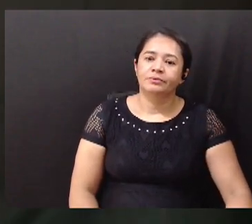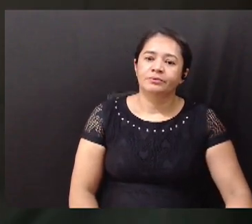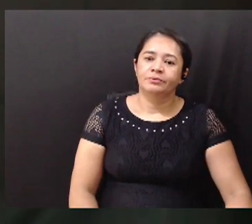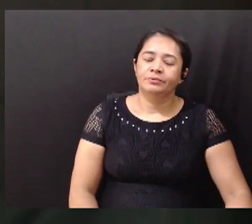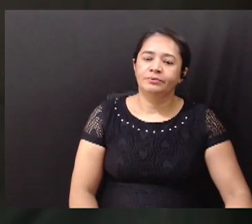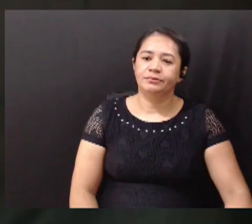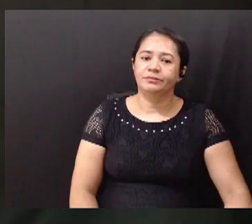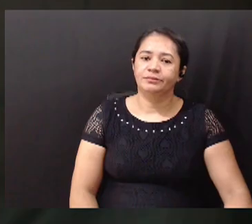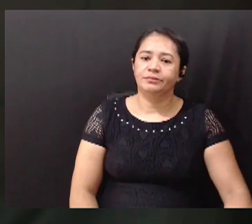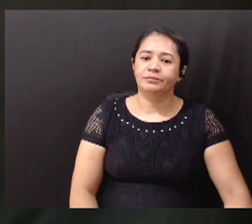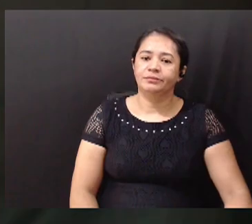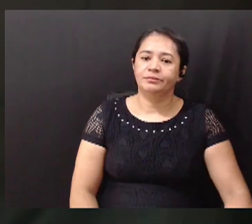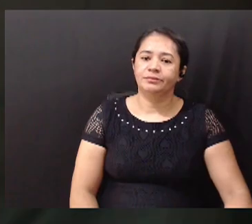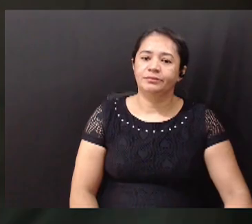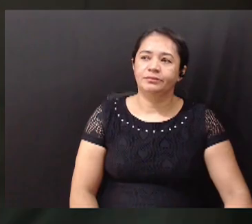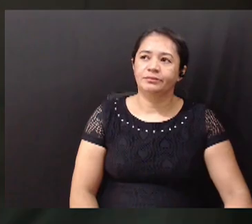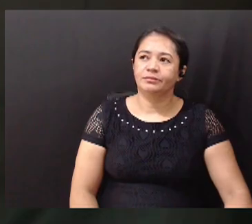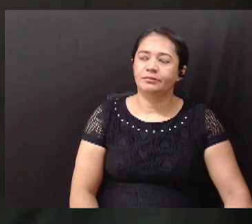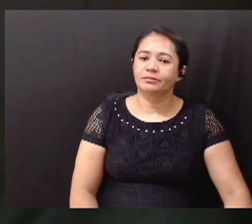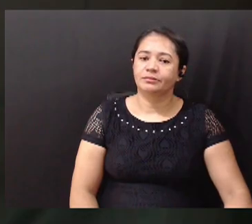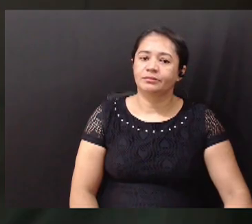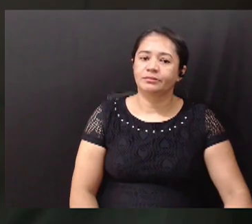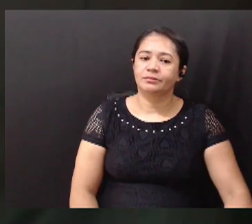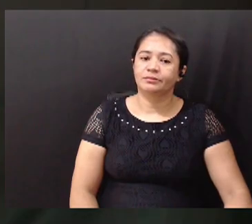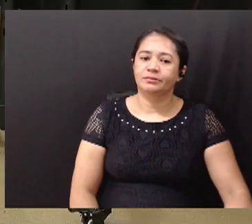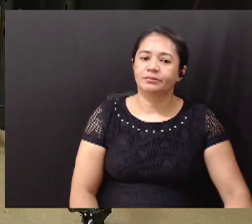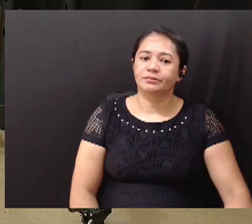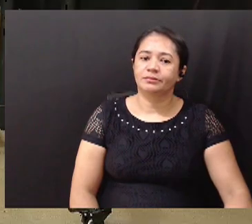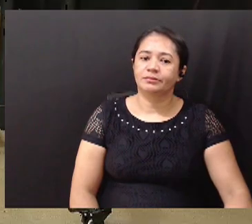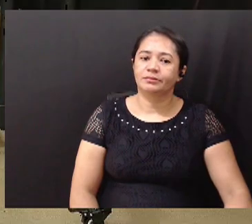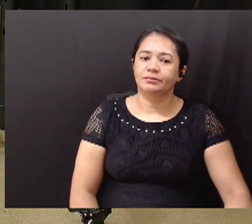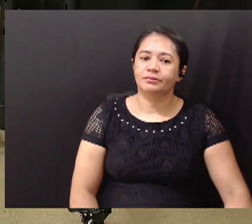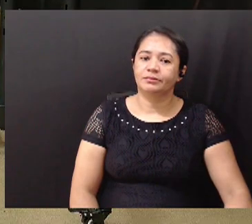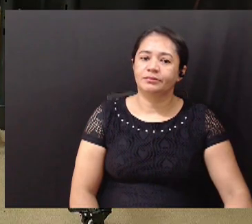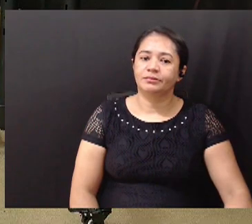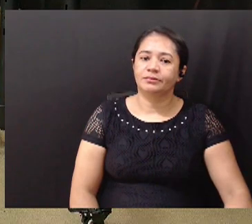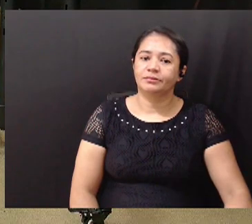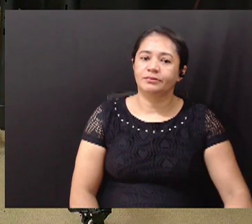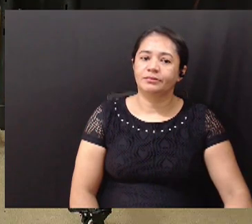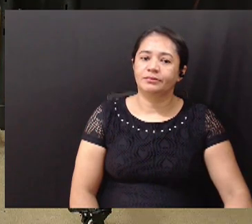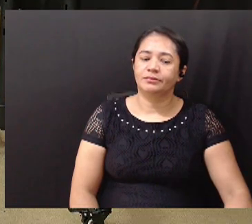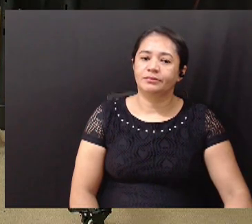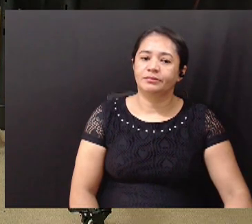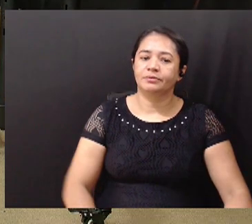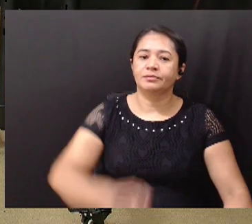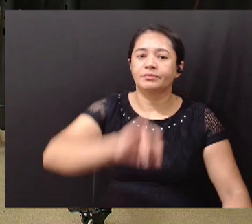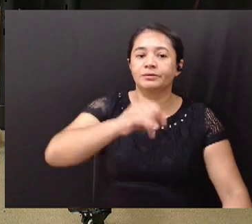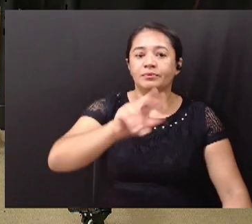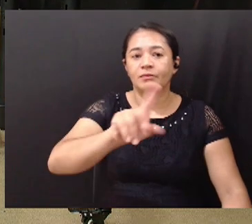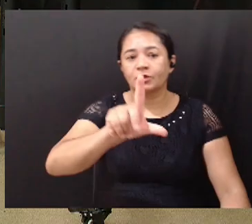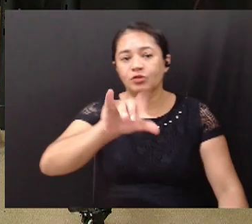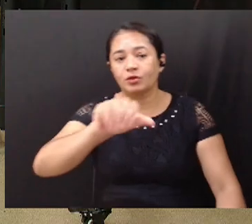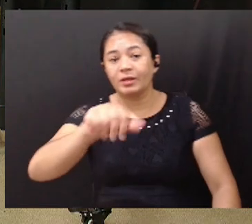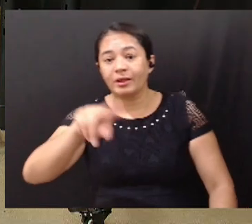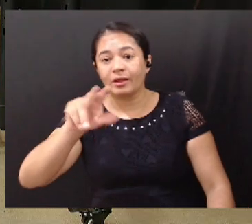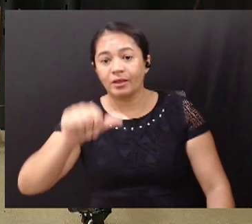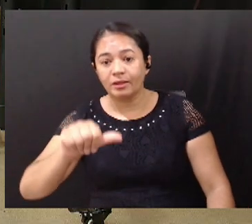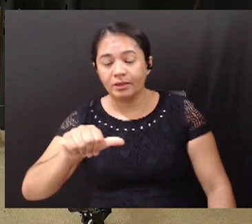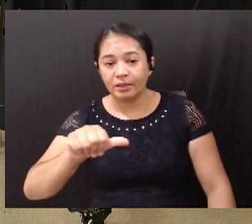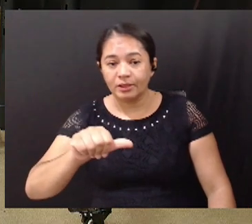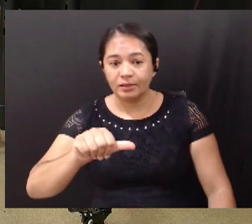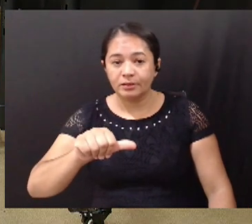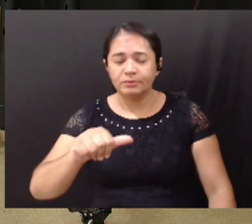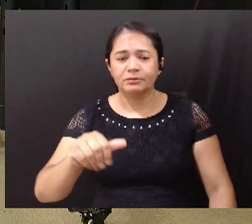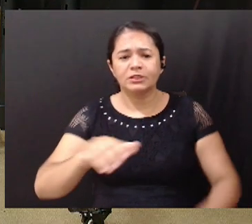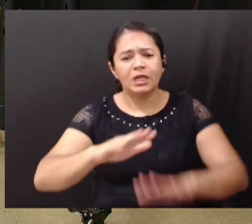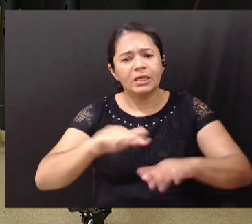na tela para a gente, produção, por favor? Vamos ver quem é que está conosco aí. Juliana Pires, da Vila Industrial. Criança precisa ter